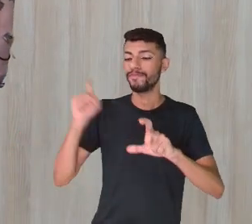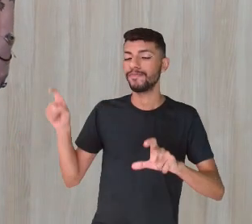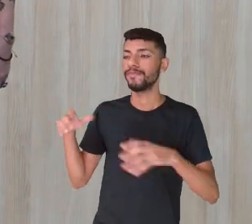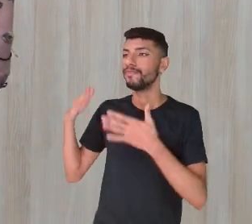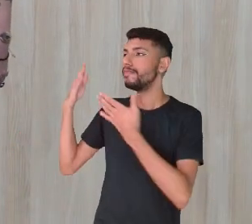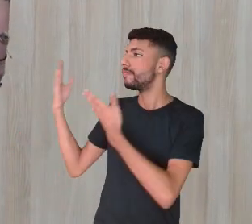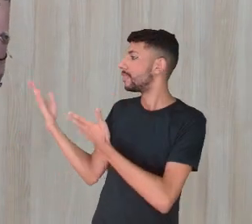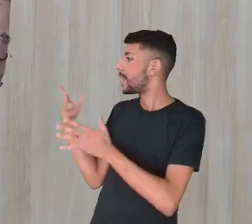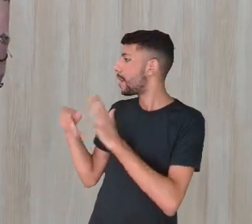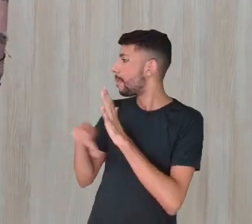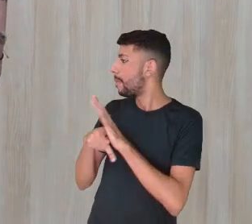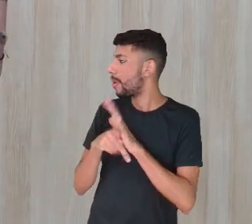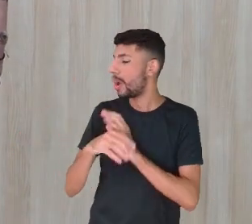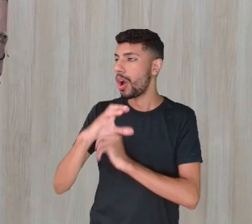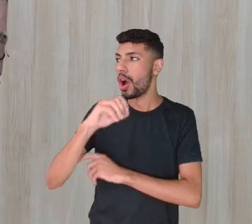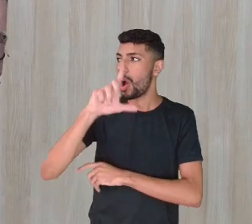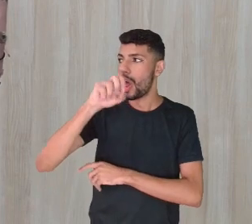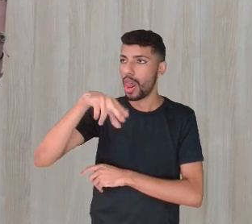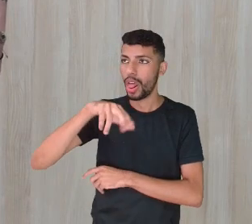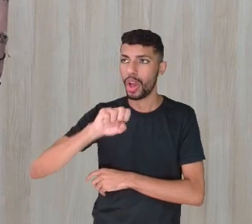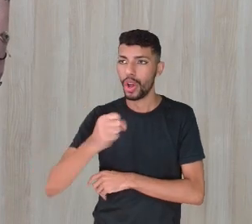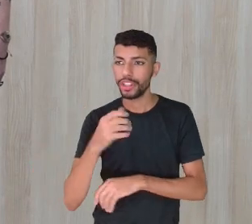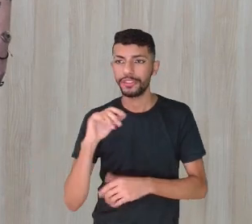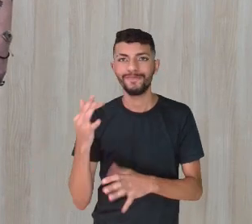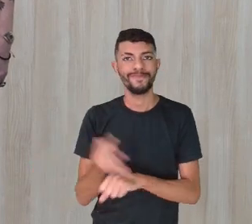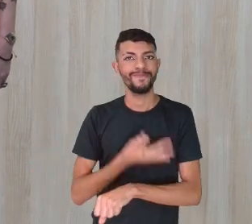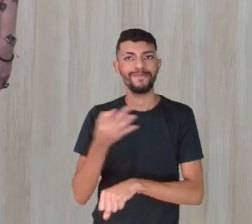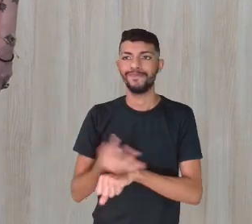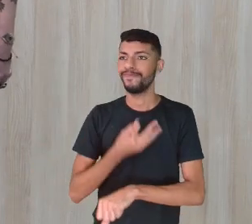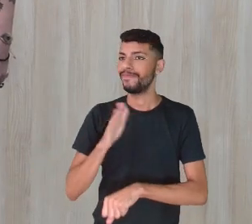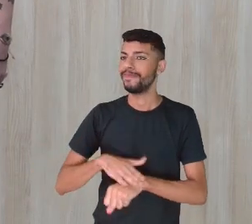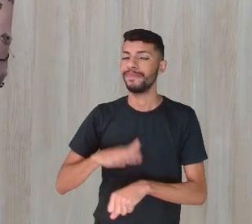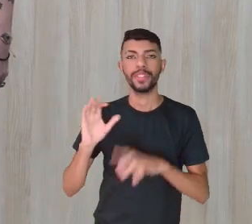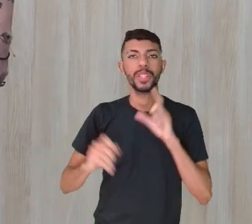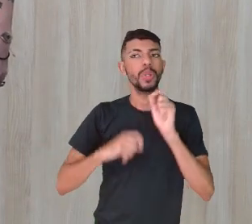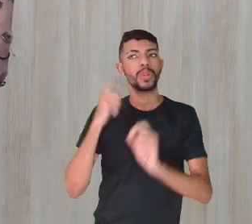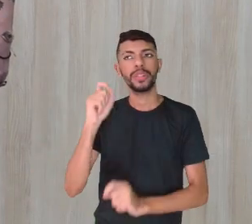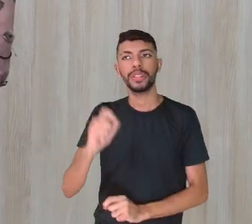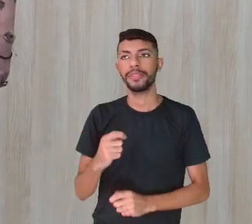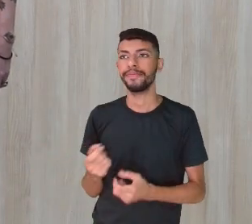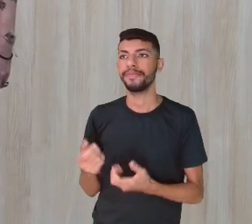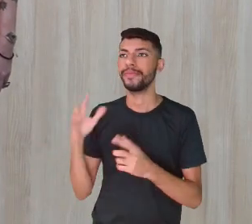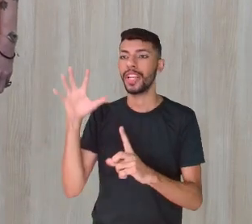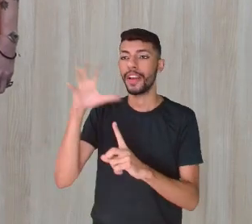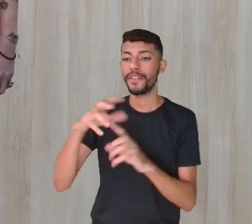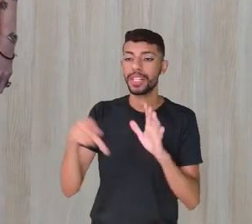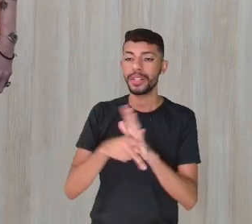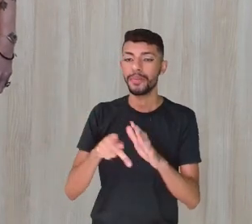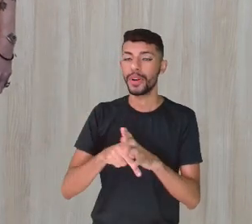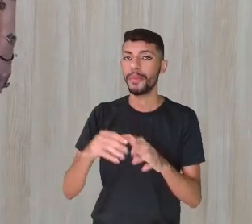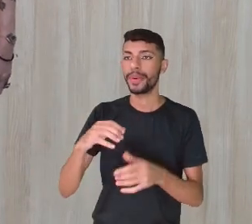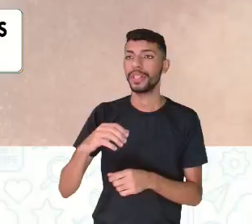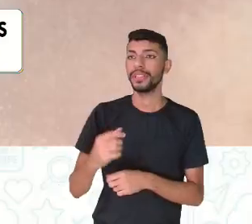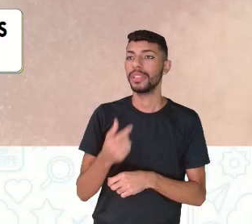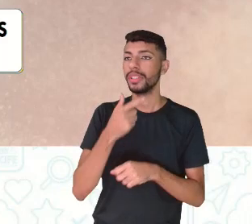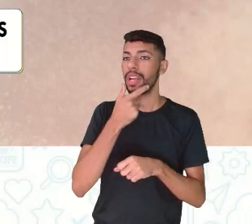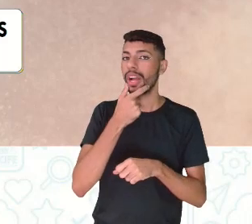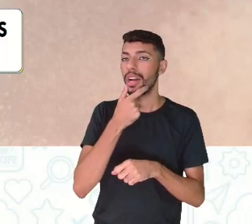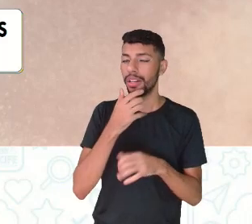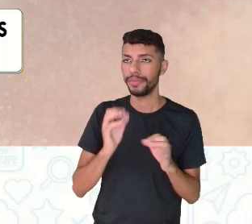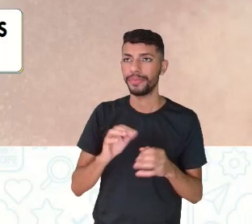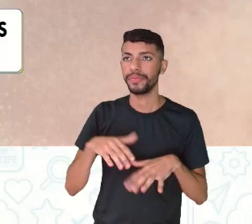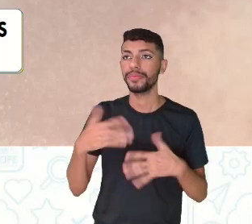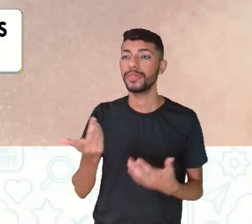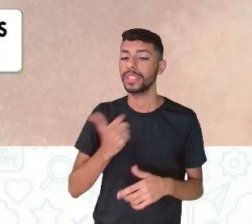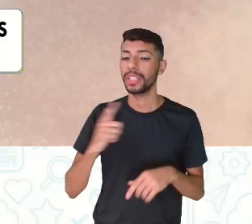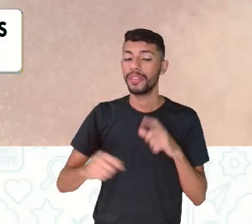né? Que os colonos já não estavam aguentando mais essa intervenção da coroa inglesa, né? Veio o primeiro